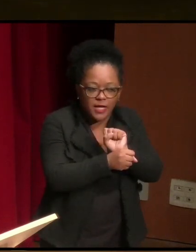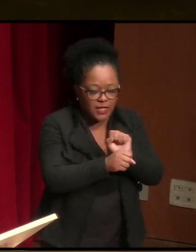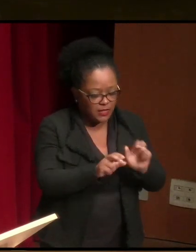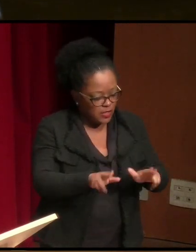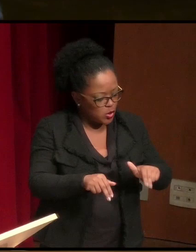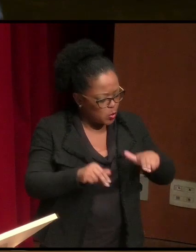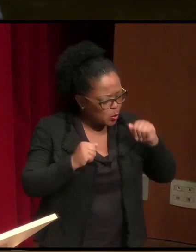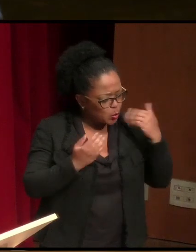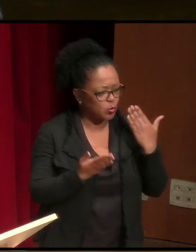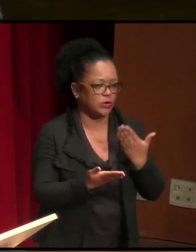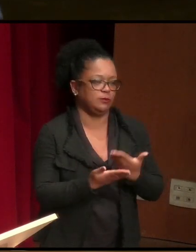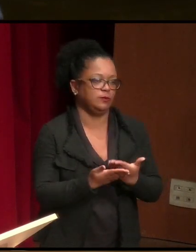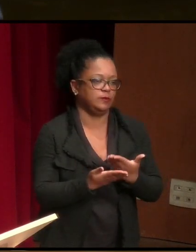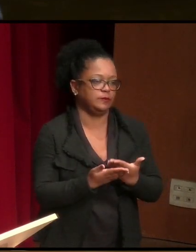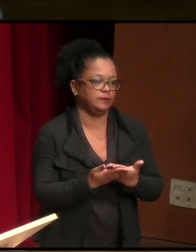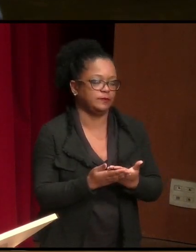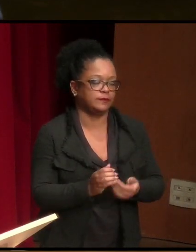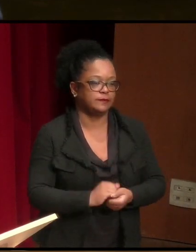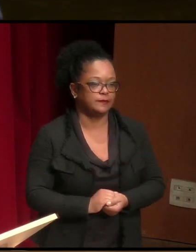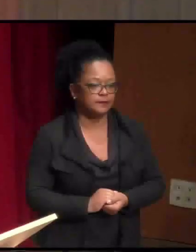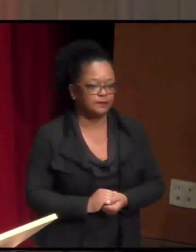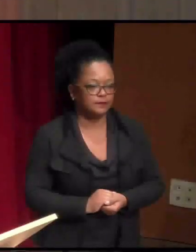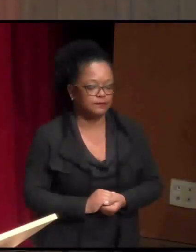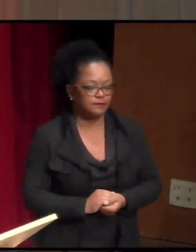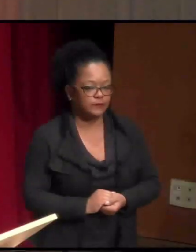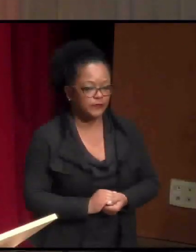de estudar.